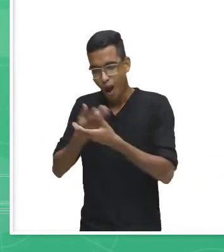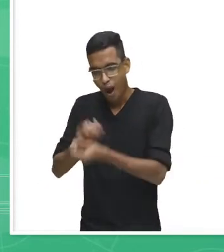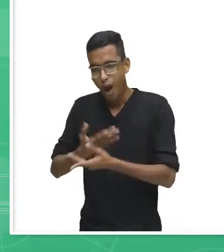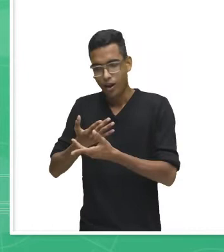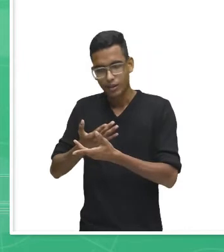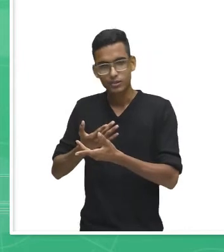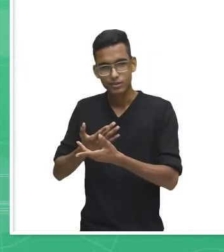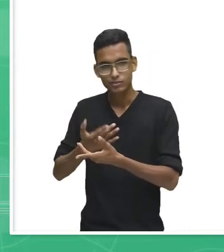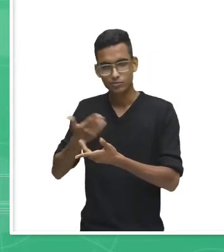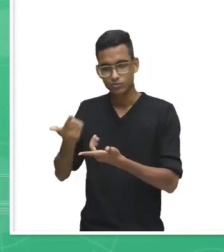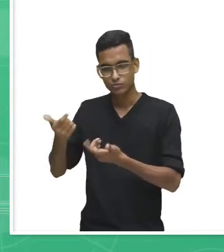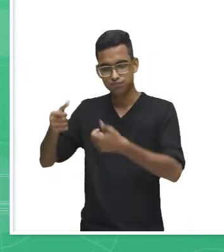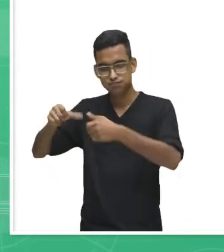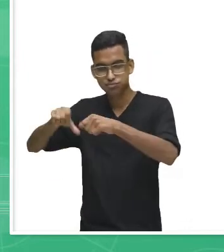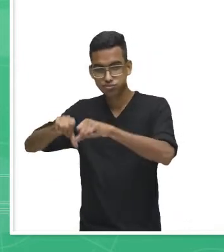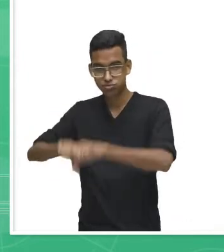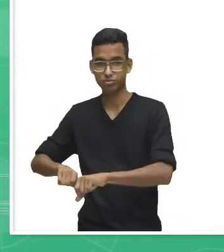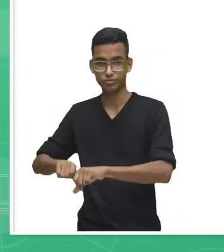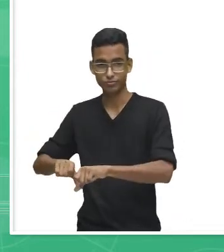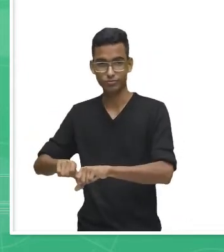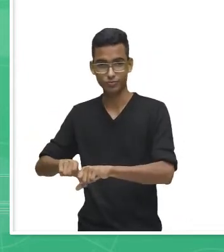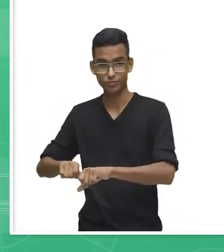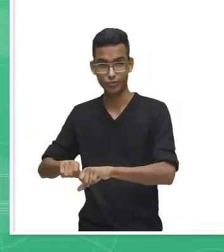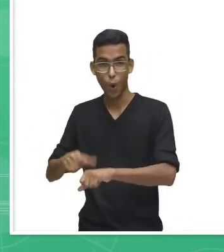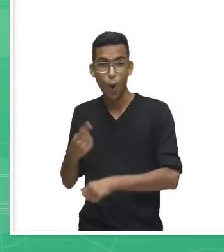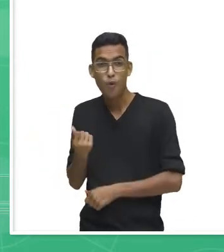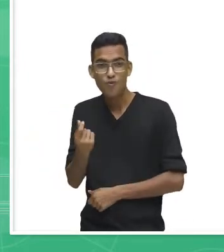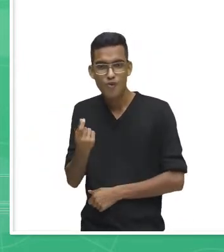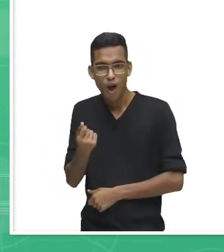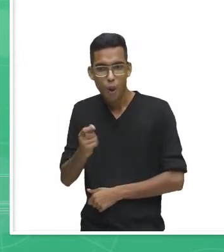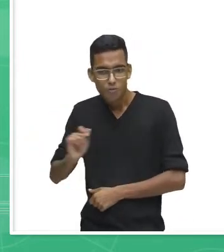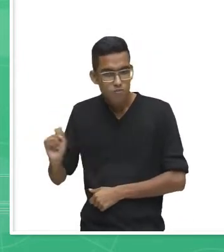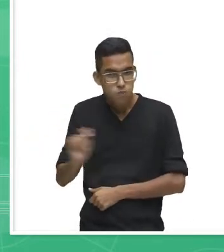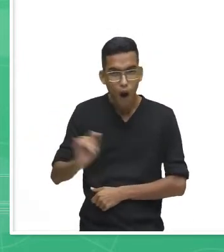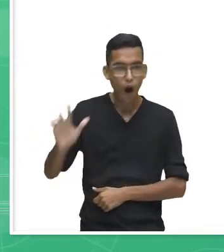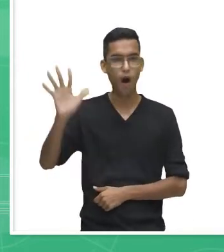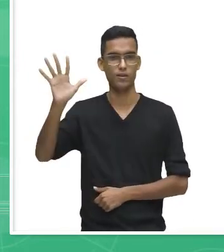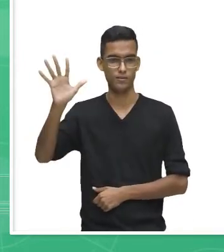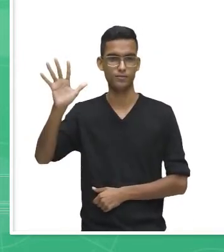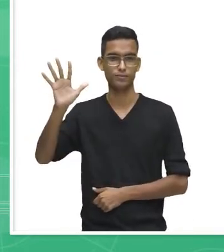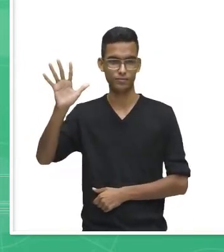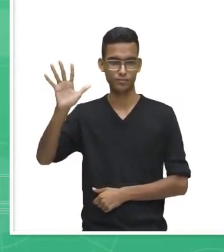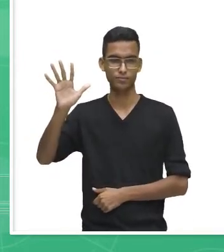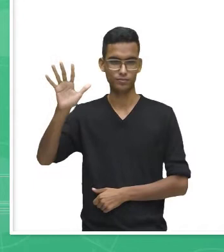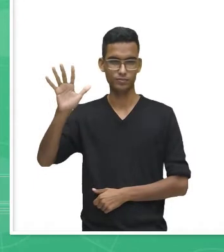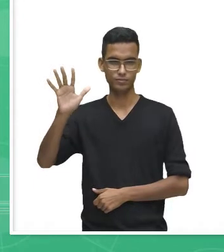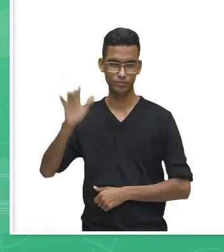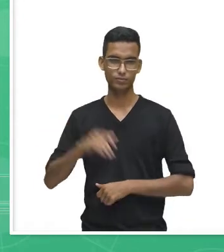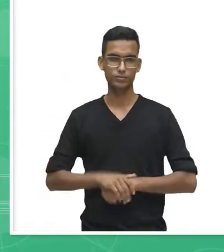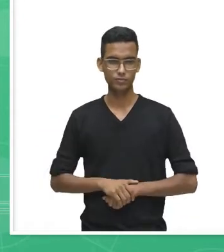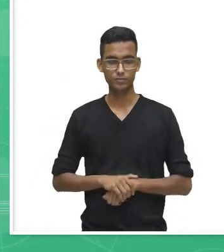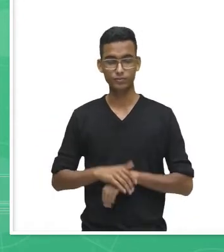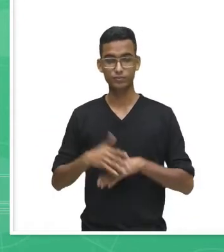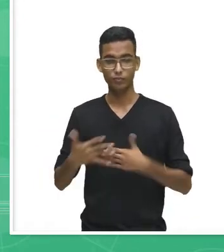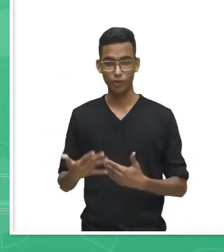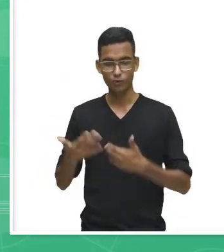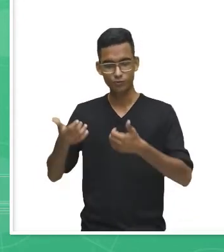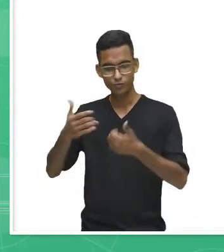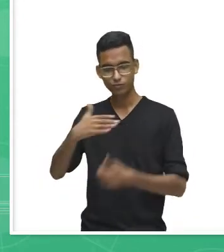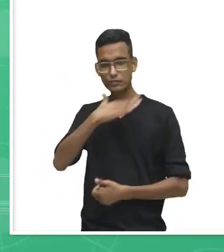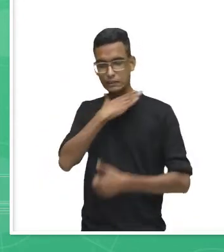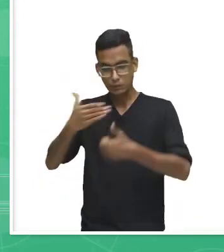sabe porque a gente vivencia na prática, né? E aí, some-se a isso, essa crise econômica, a França